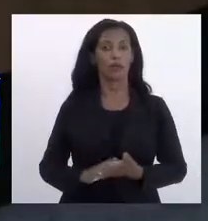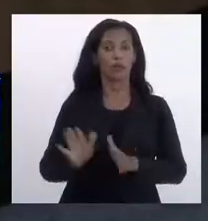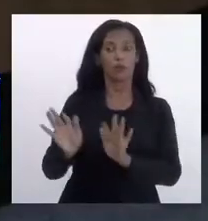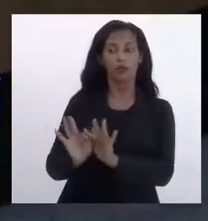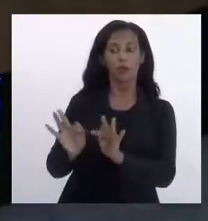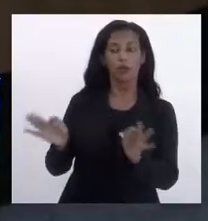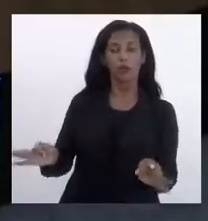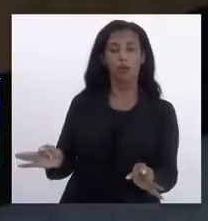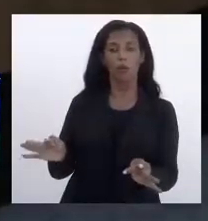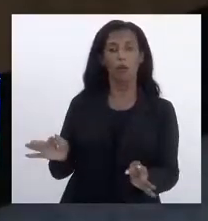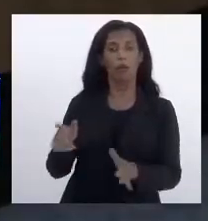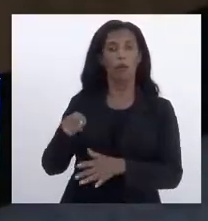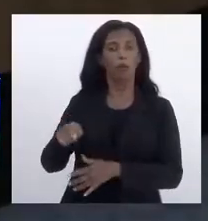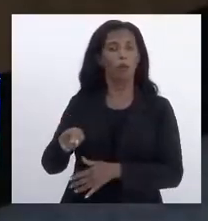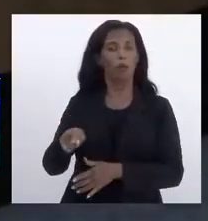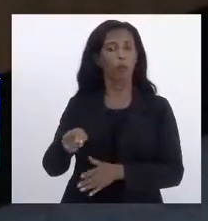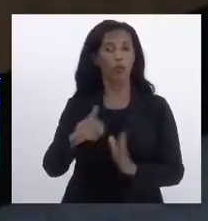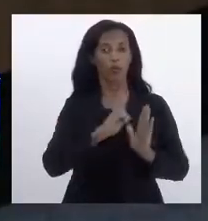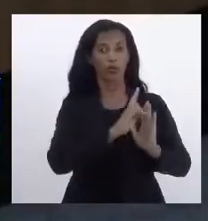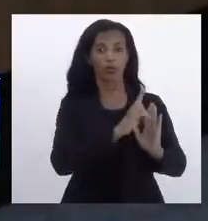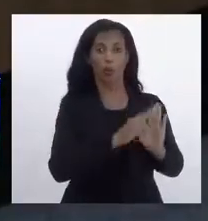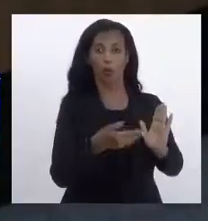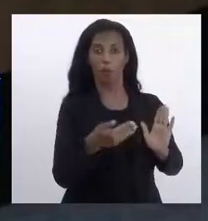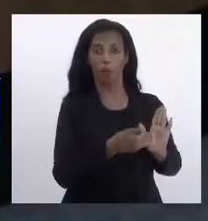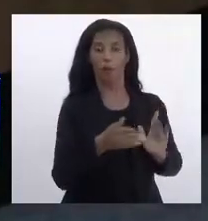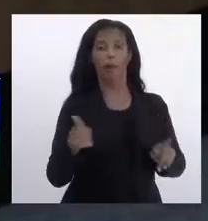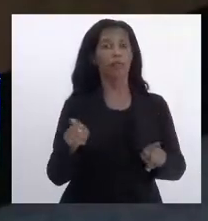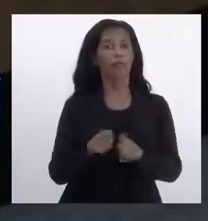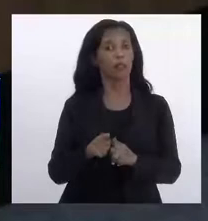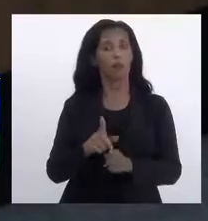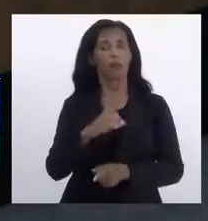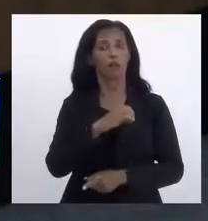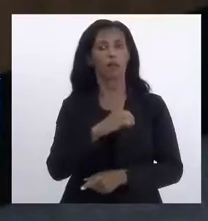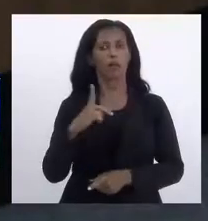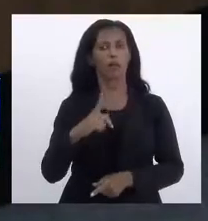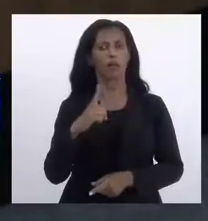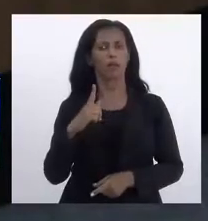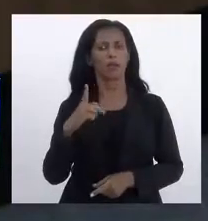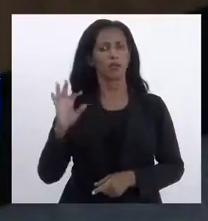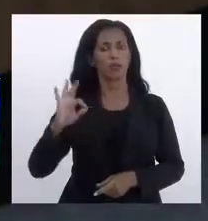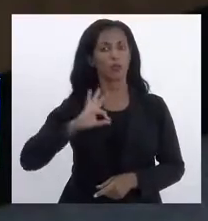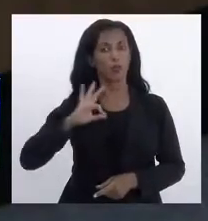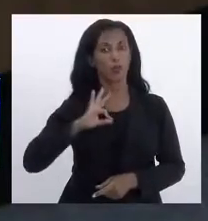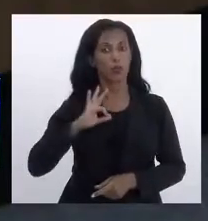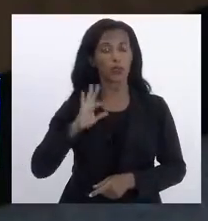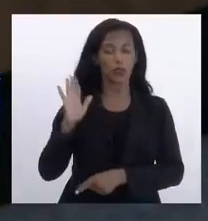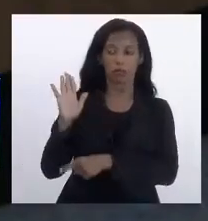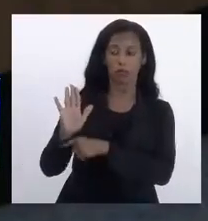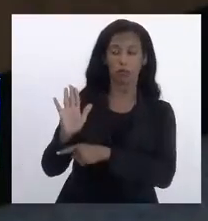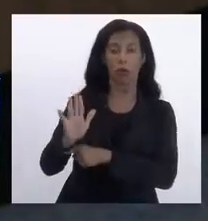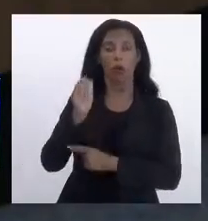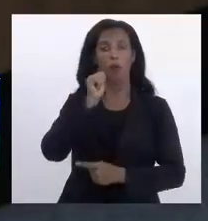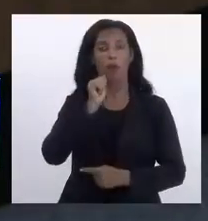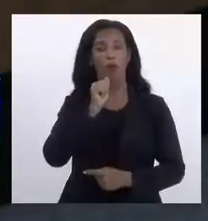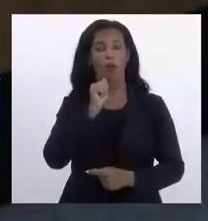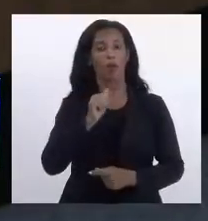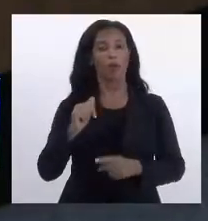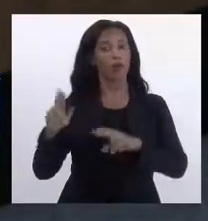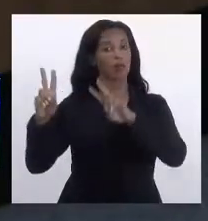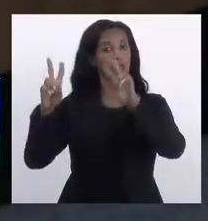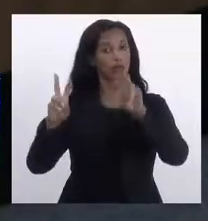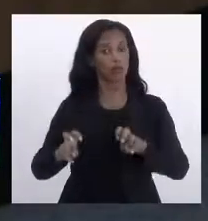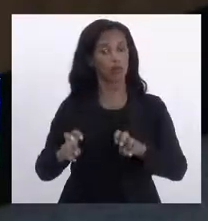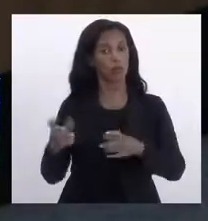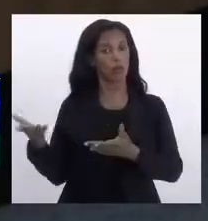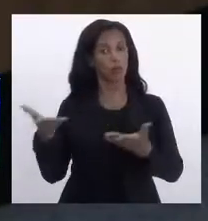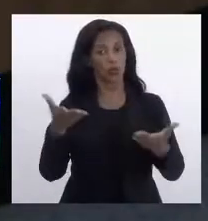apenas para os órgãos ali mencionados, mas também ao Departamento Geral de Polícia de Atendimento à Mulher em razão da matéria.